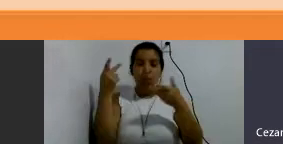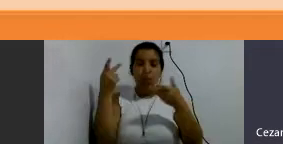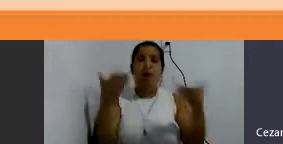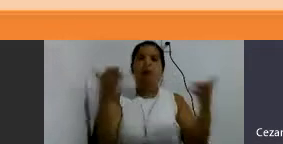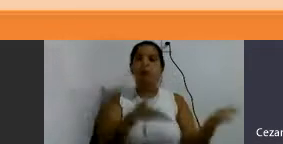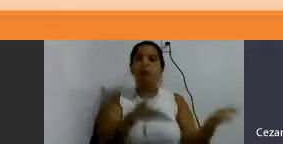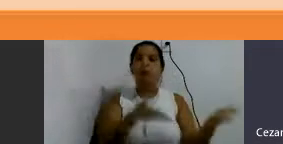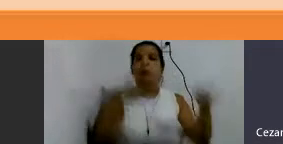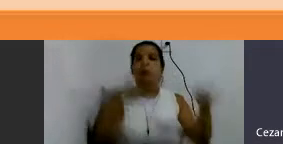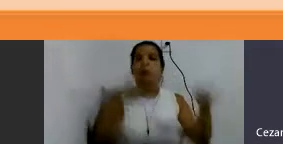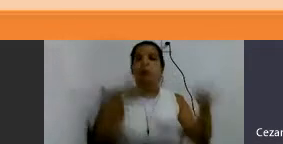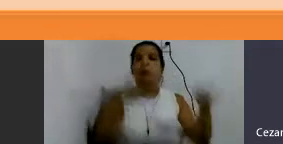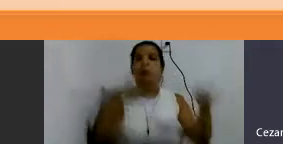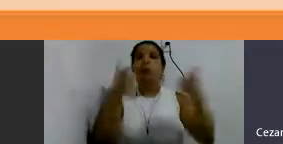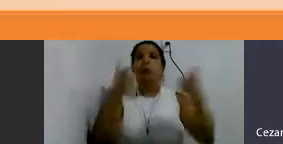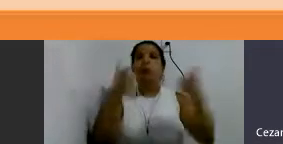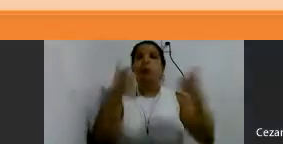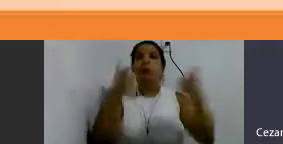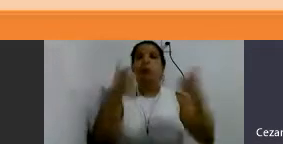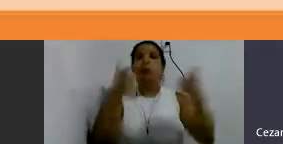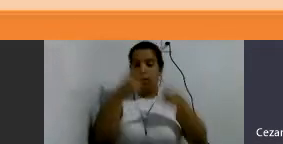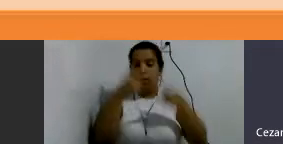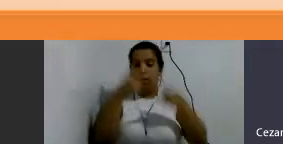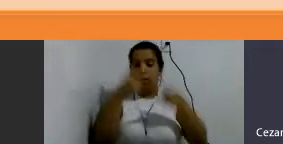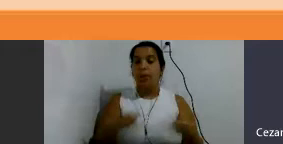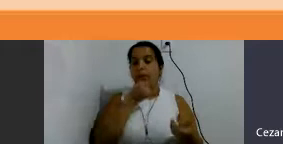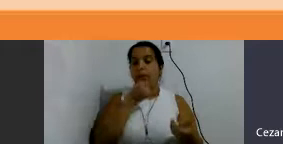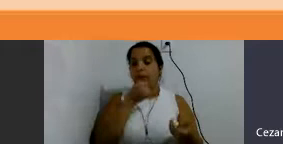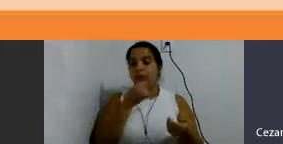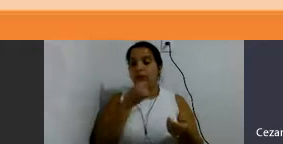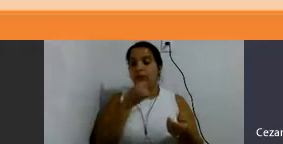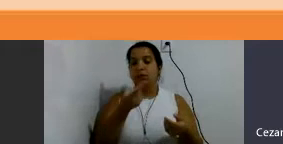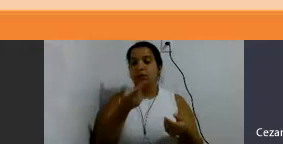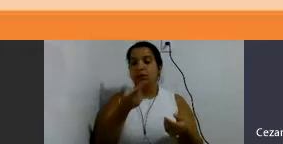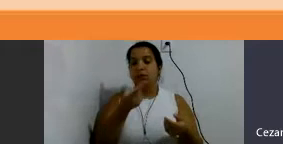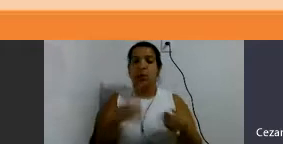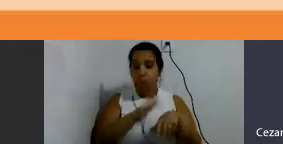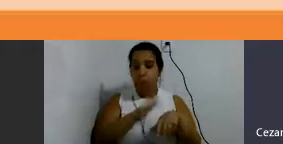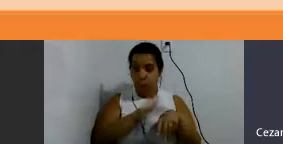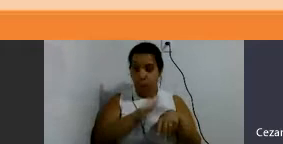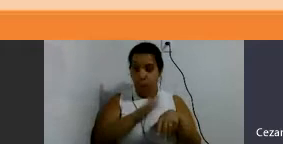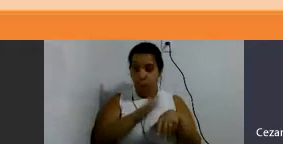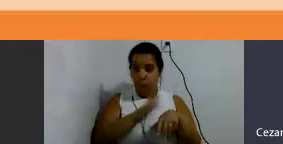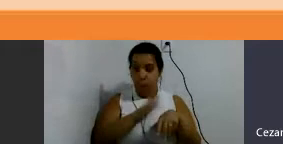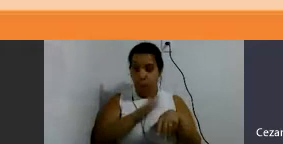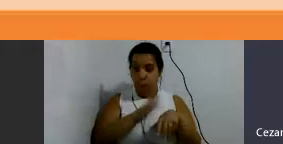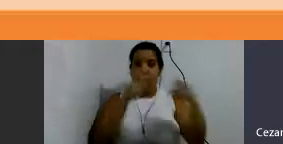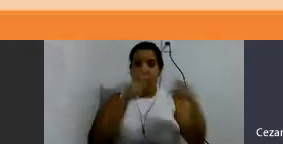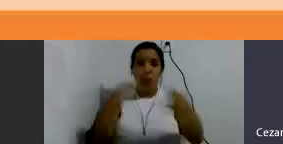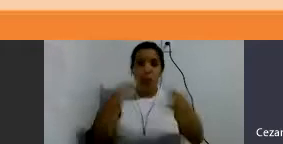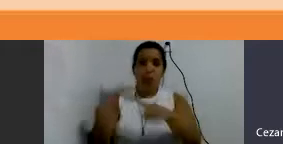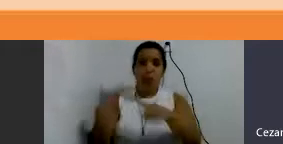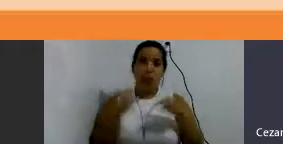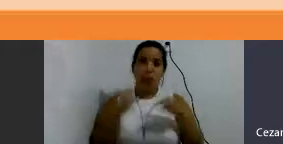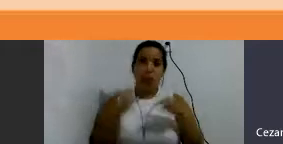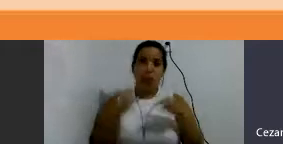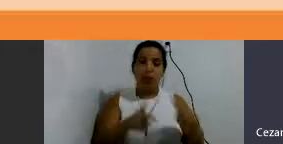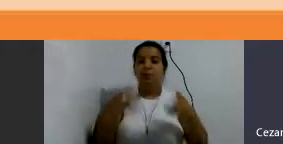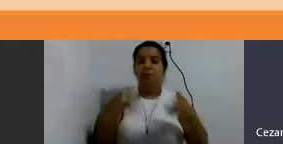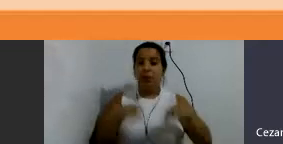do paciente. Por quê? Parasitose, a gente tem várias que são de região